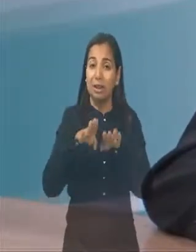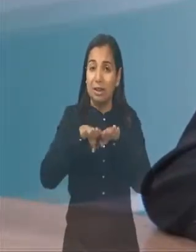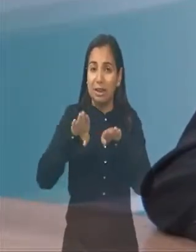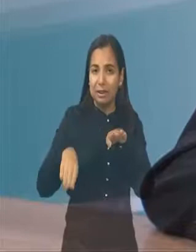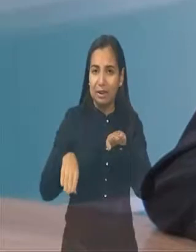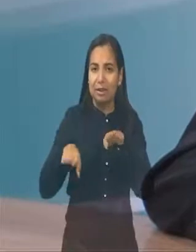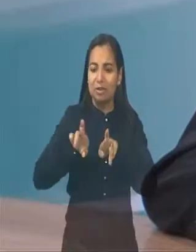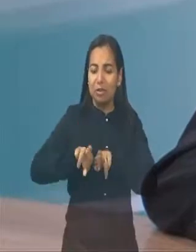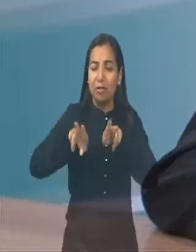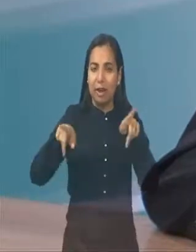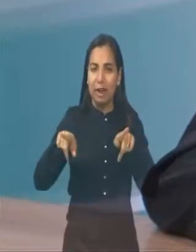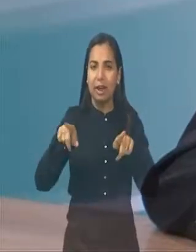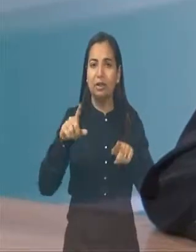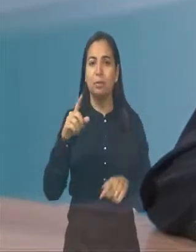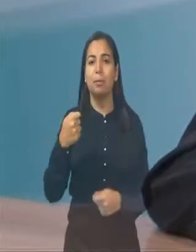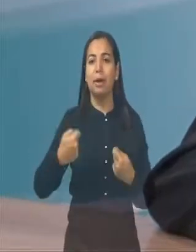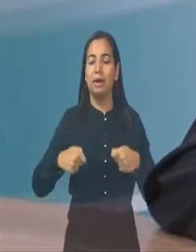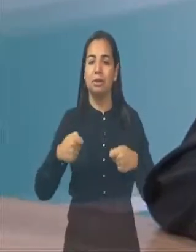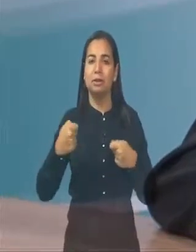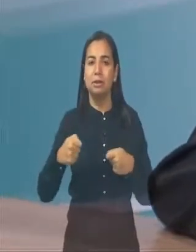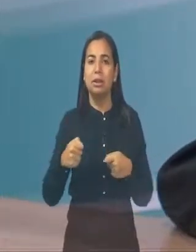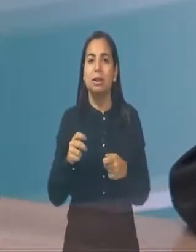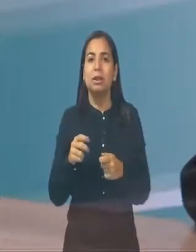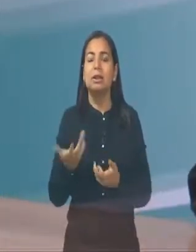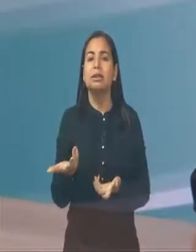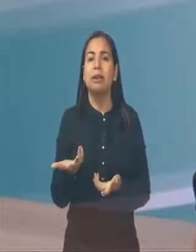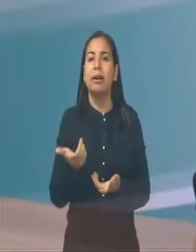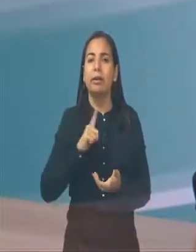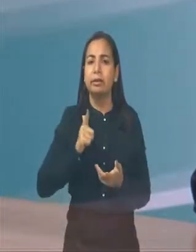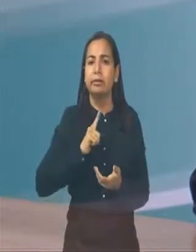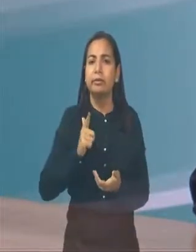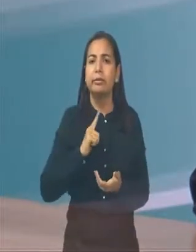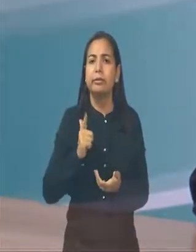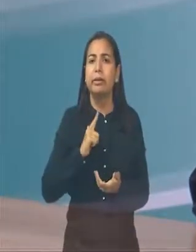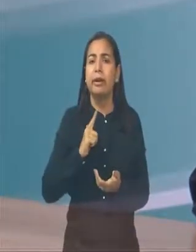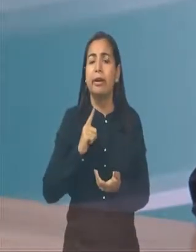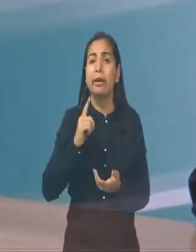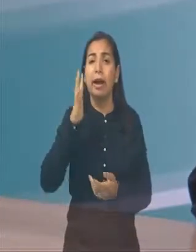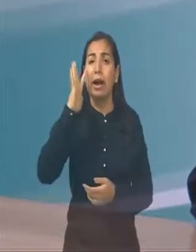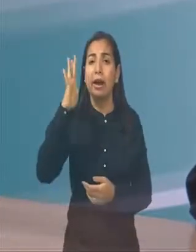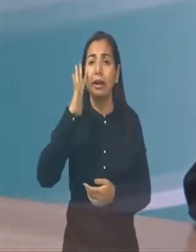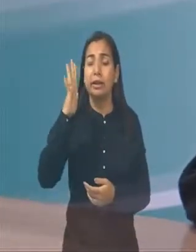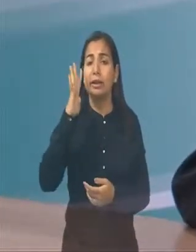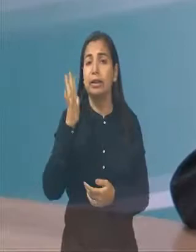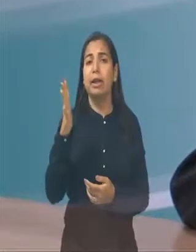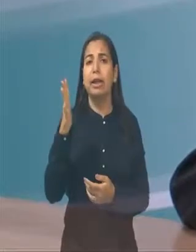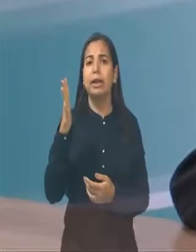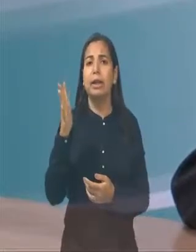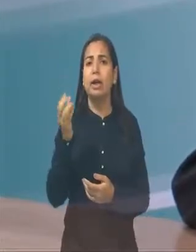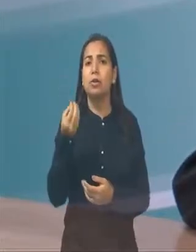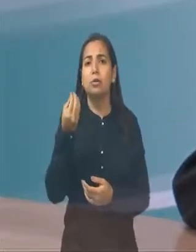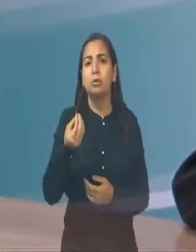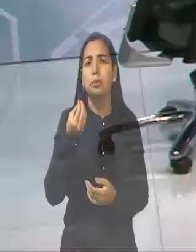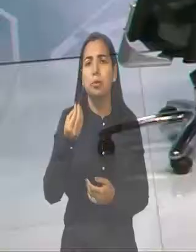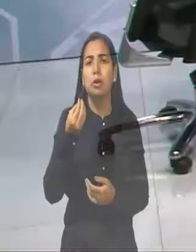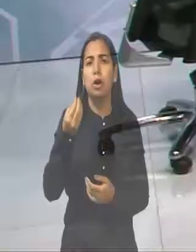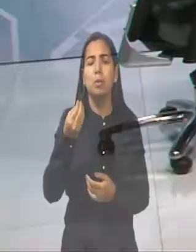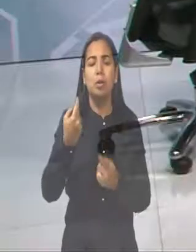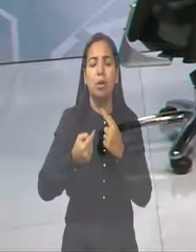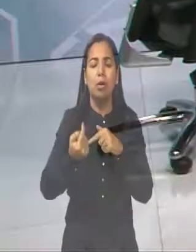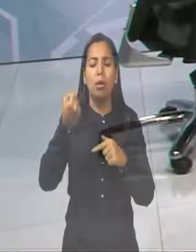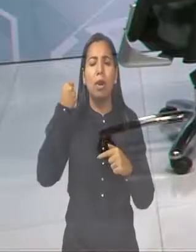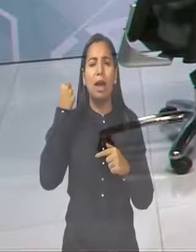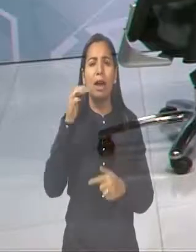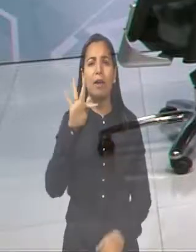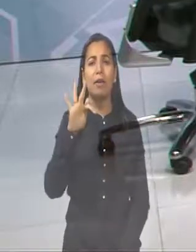manter poder. Dentro de uma estrutura que remanesce a ideia da estrutura feudal,